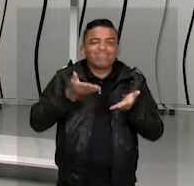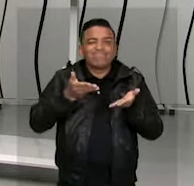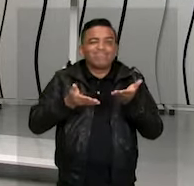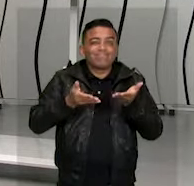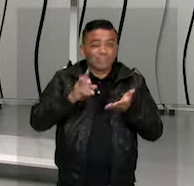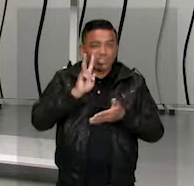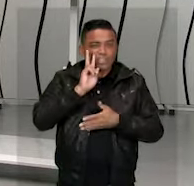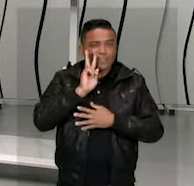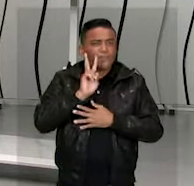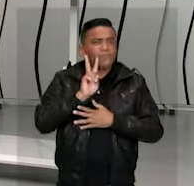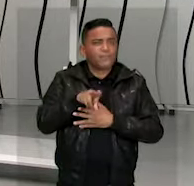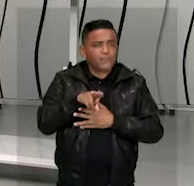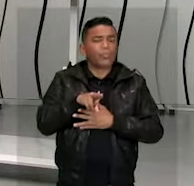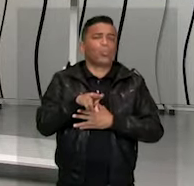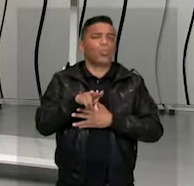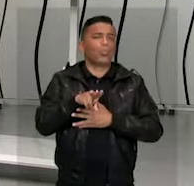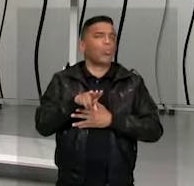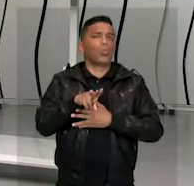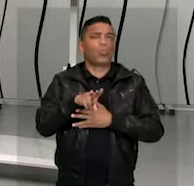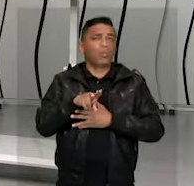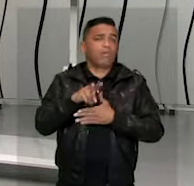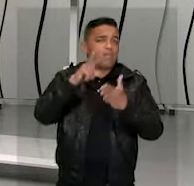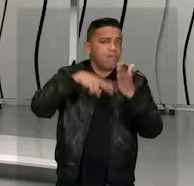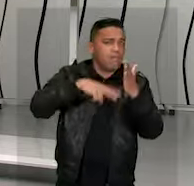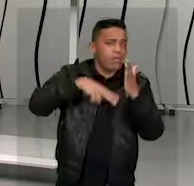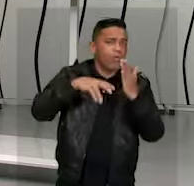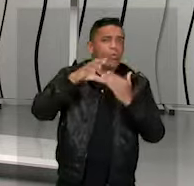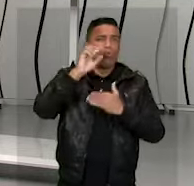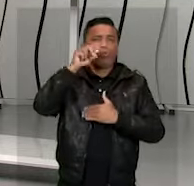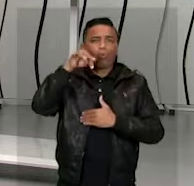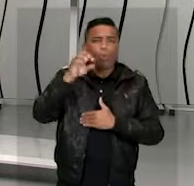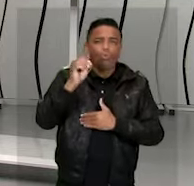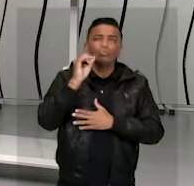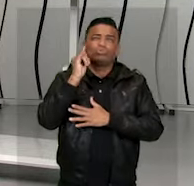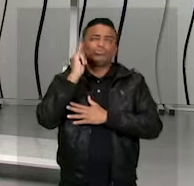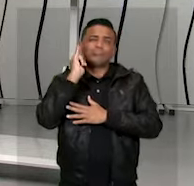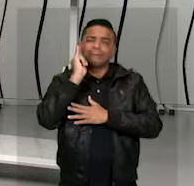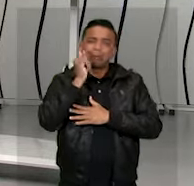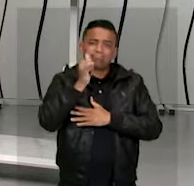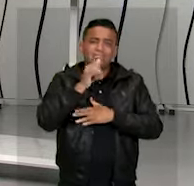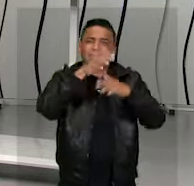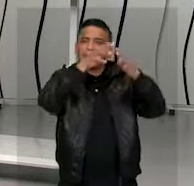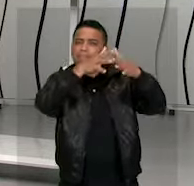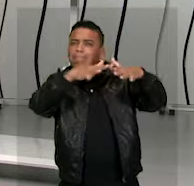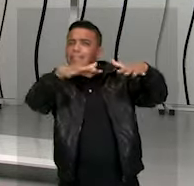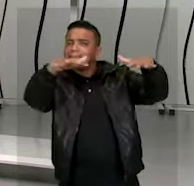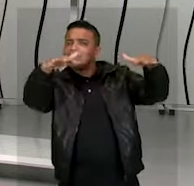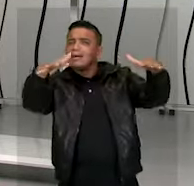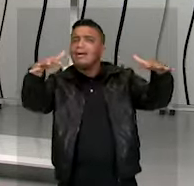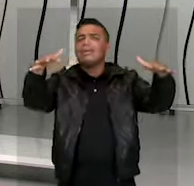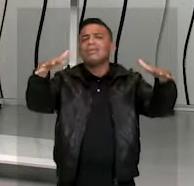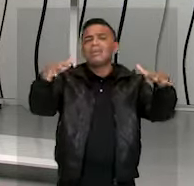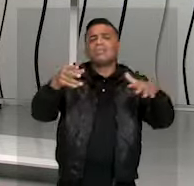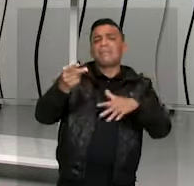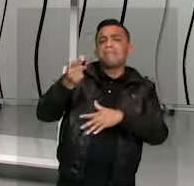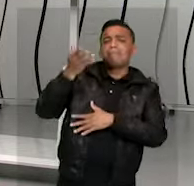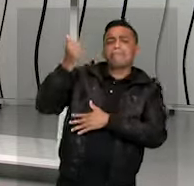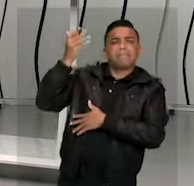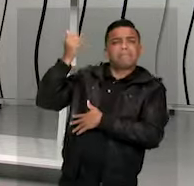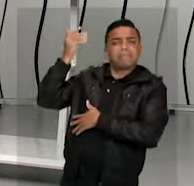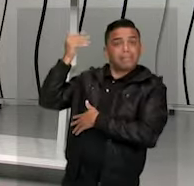já ouviu e já leu muitos contos, vai ver que começa a falar de uma paisagem, de um era uma vez, começa a colocar